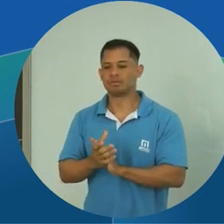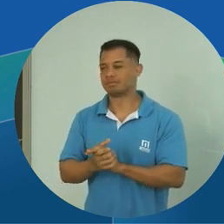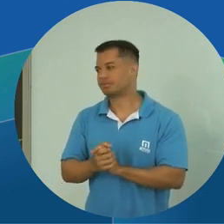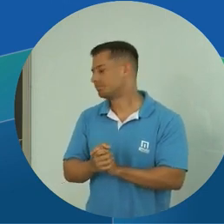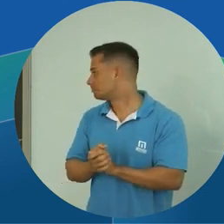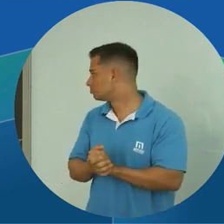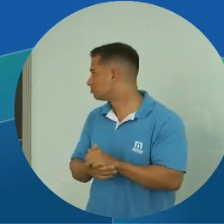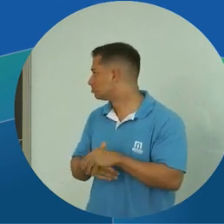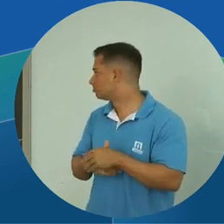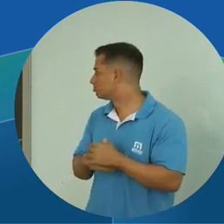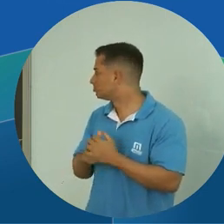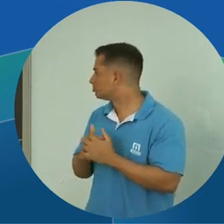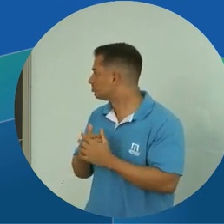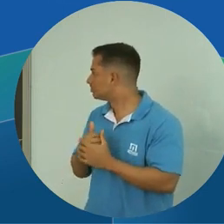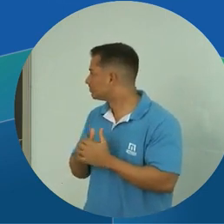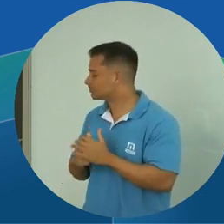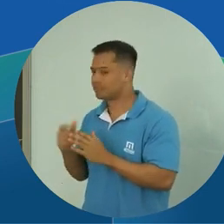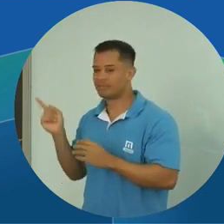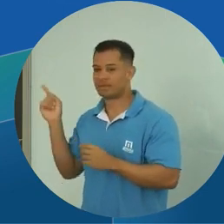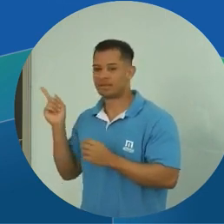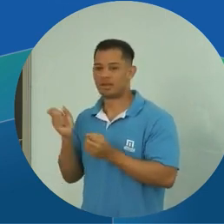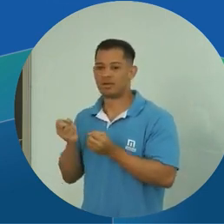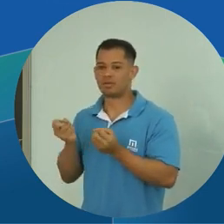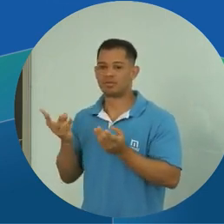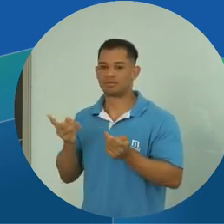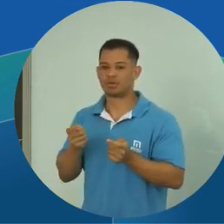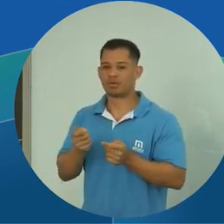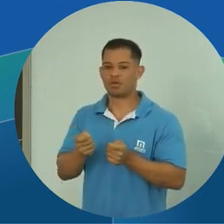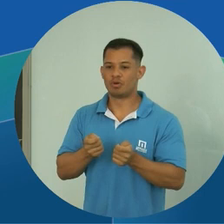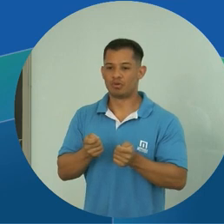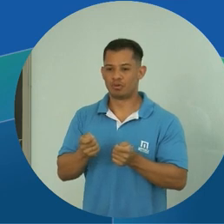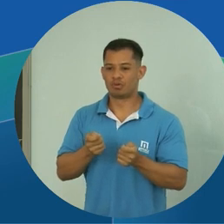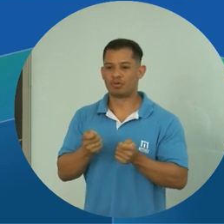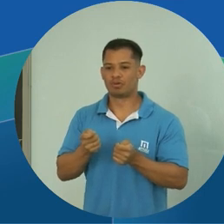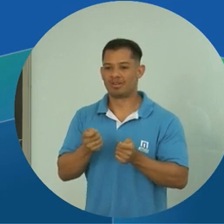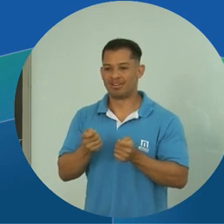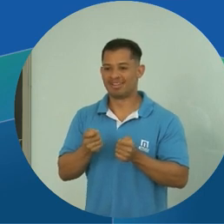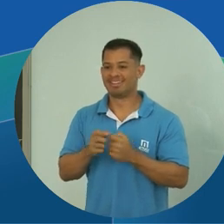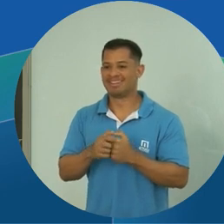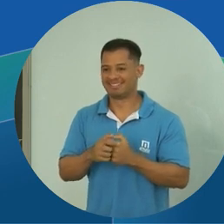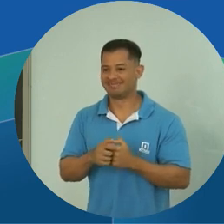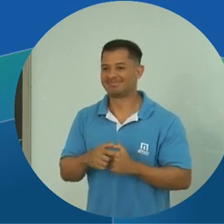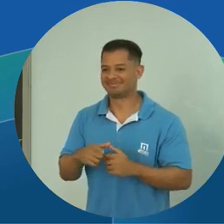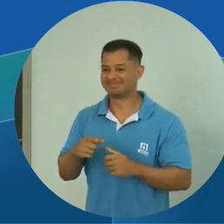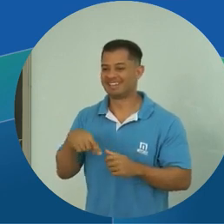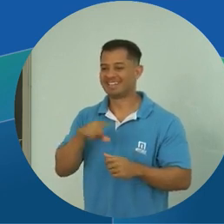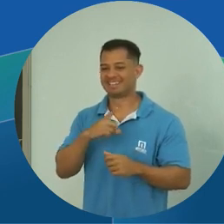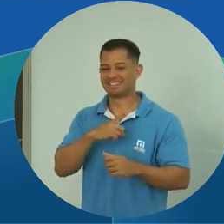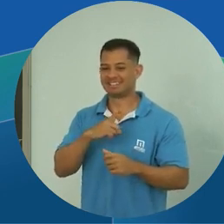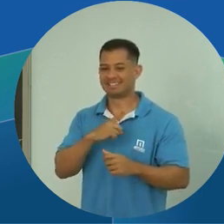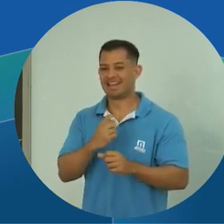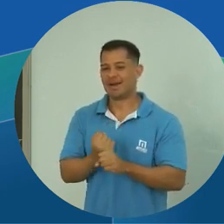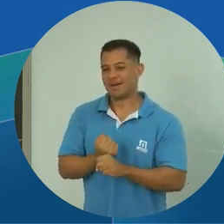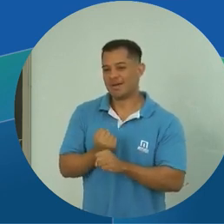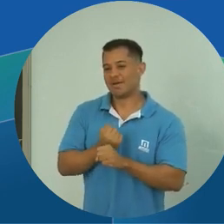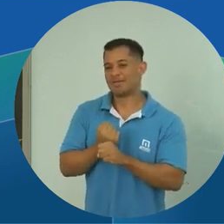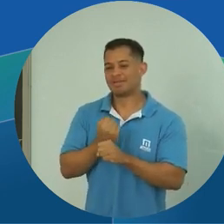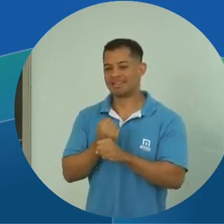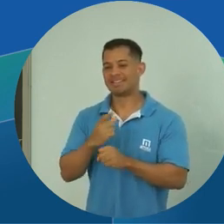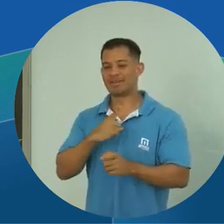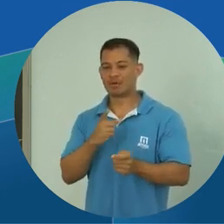Aqui, alguns controles que a gente tinha. A gente passou, essa obra tinha um